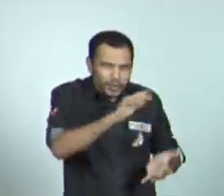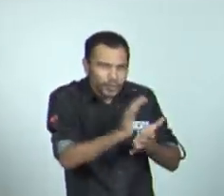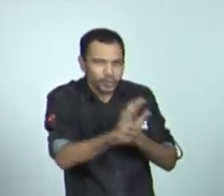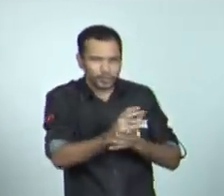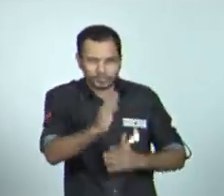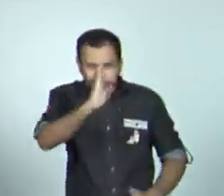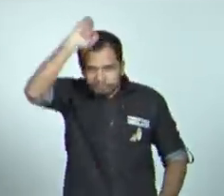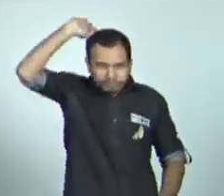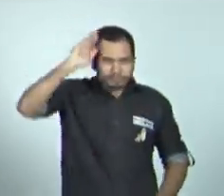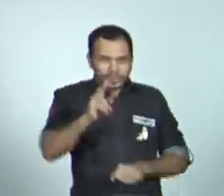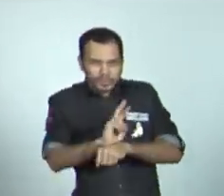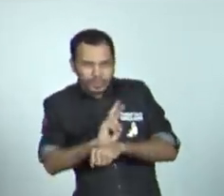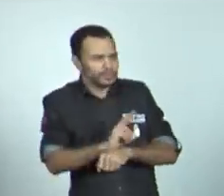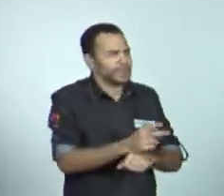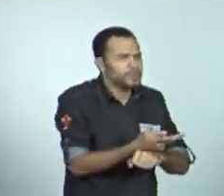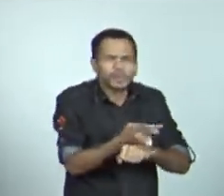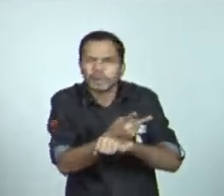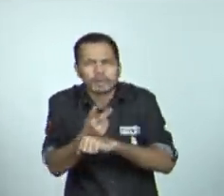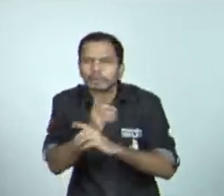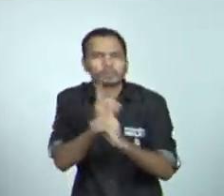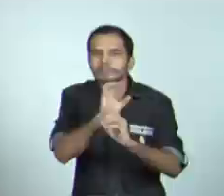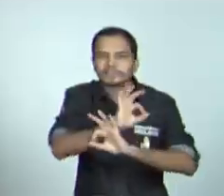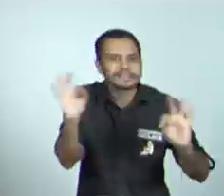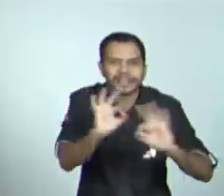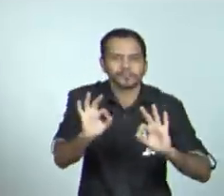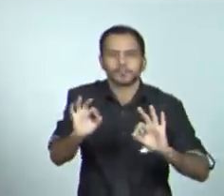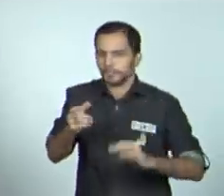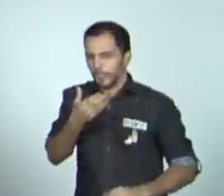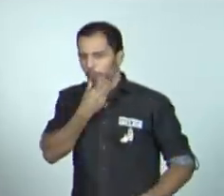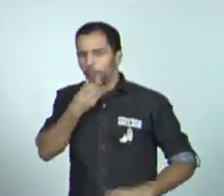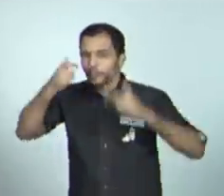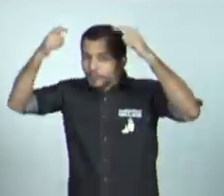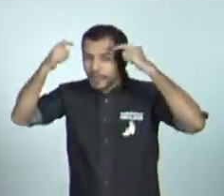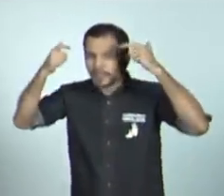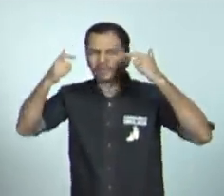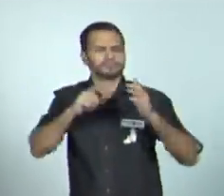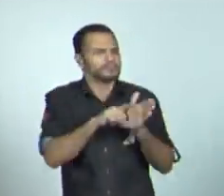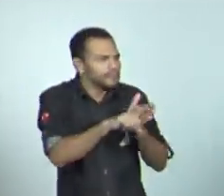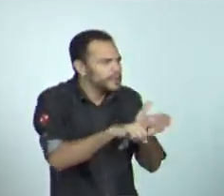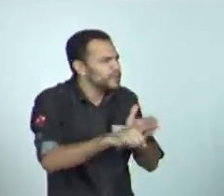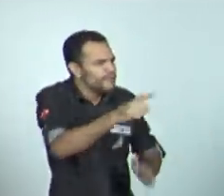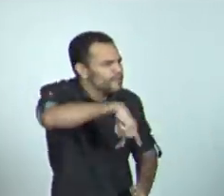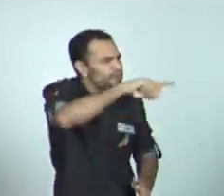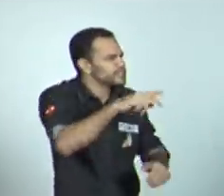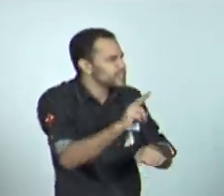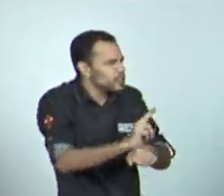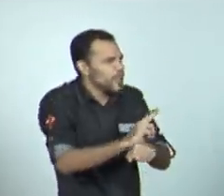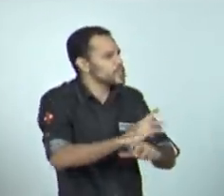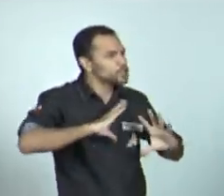não encontrando herodes fez uma investigação entre os guardas e ordenou que fossem